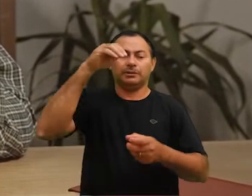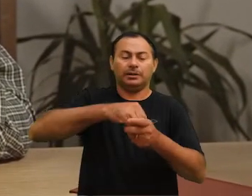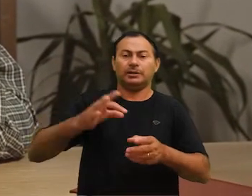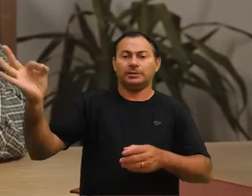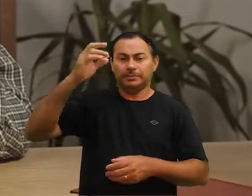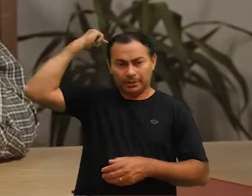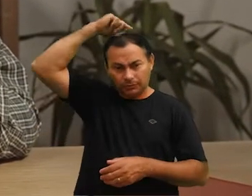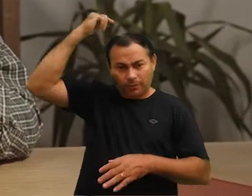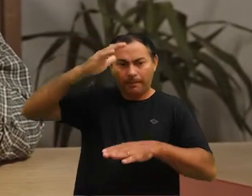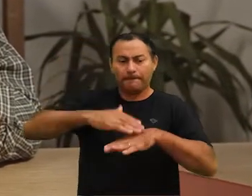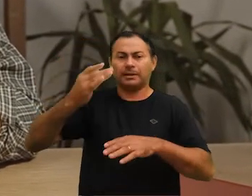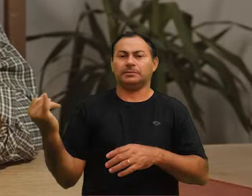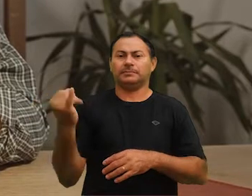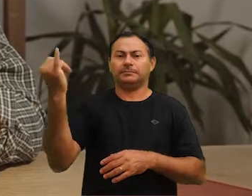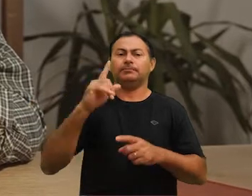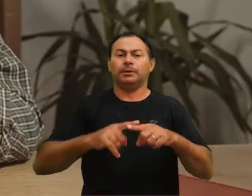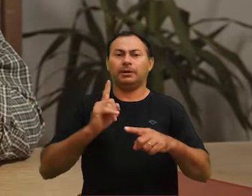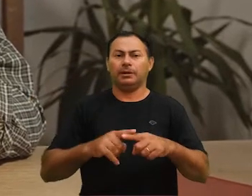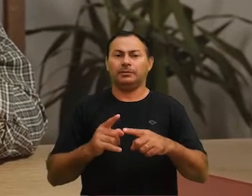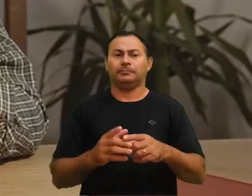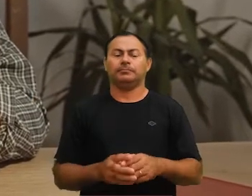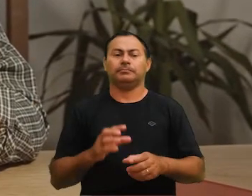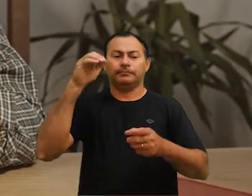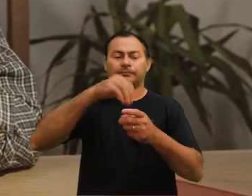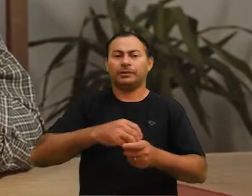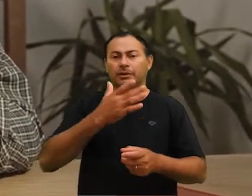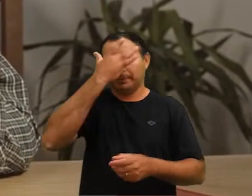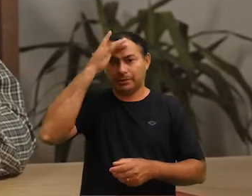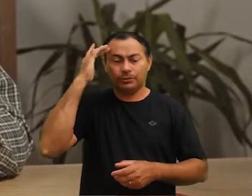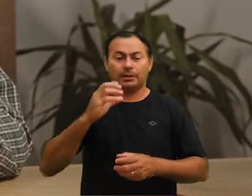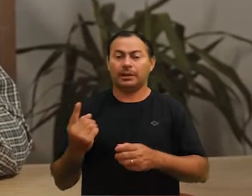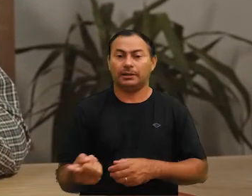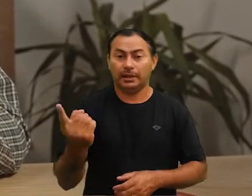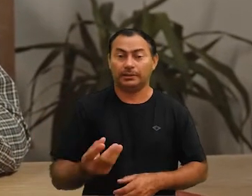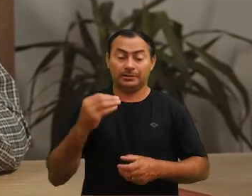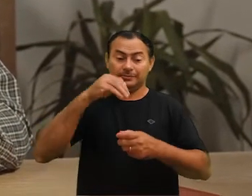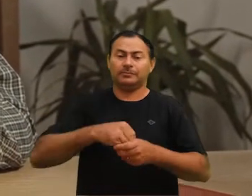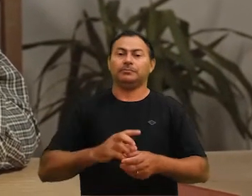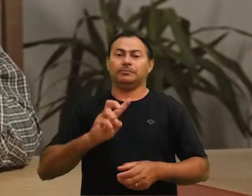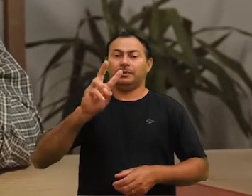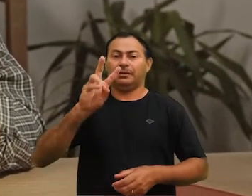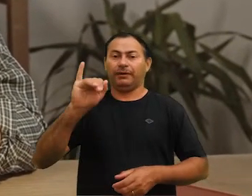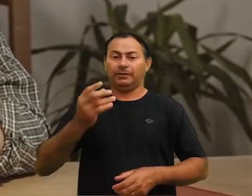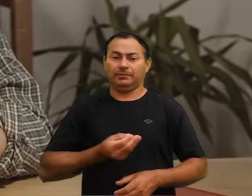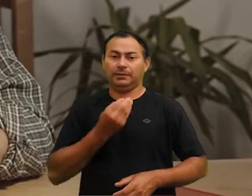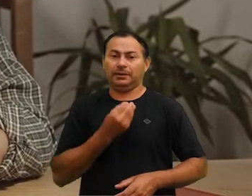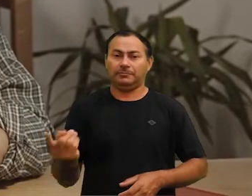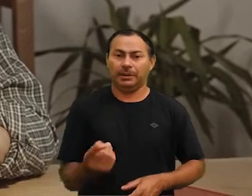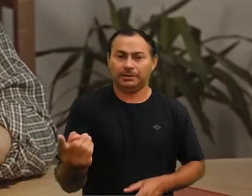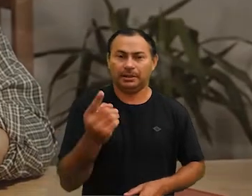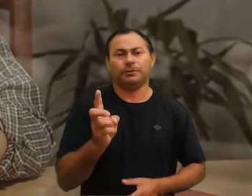parte espiritual é mais importante porque é a parte do homem que é eterna e que vai viver para